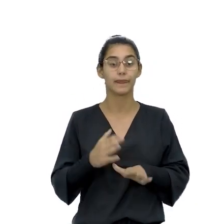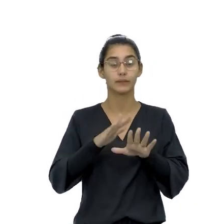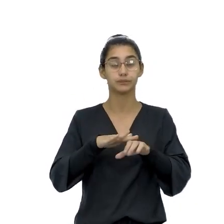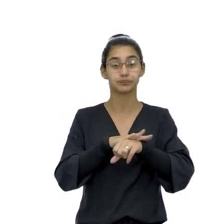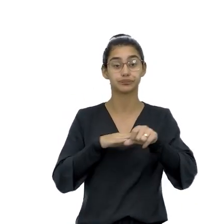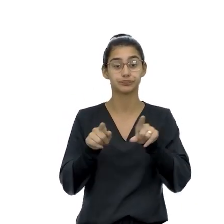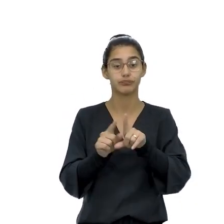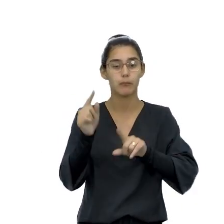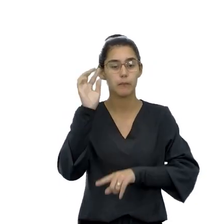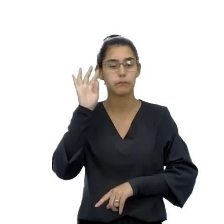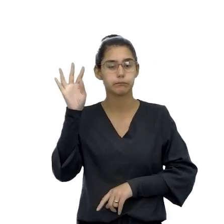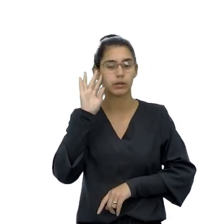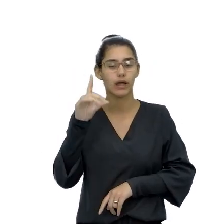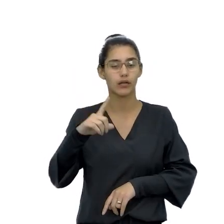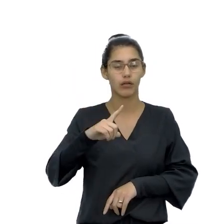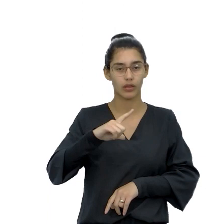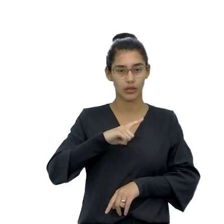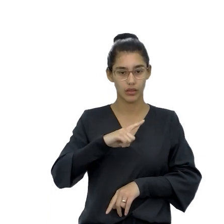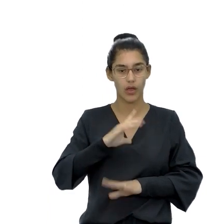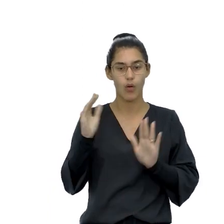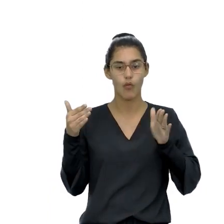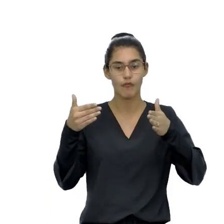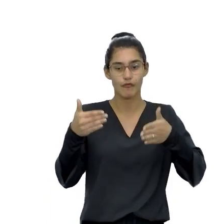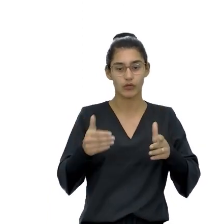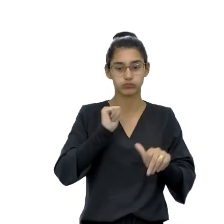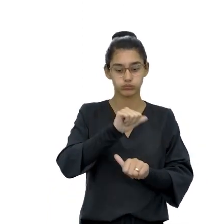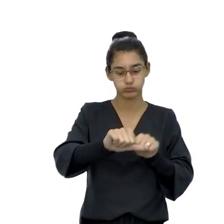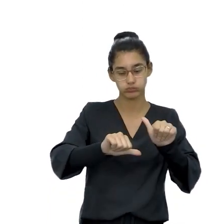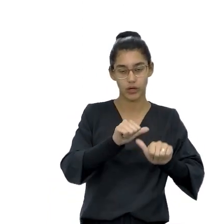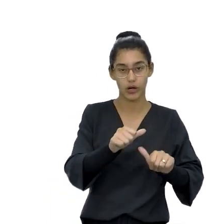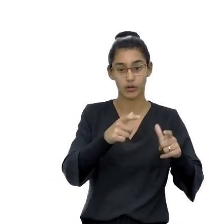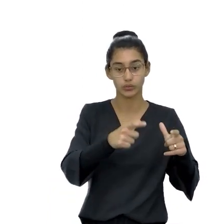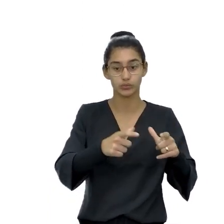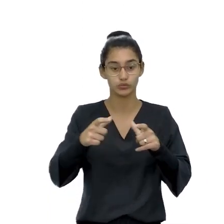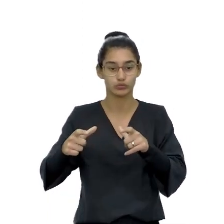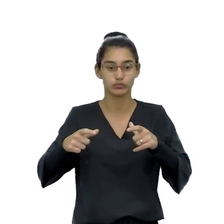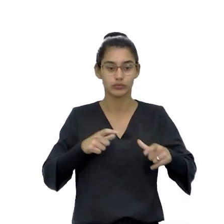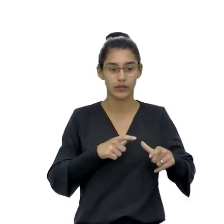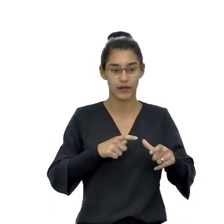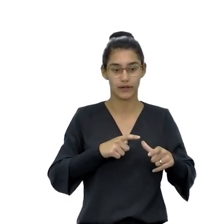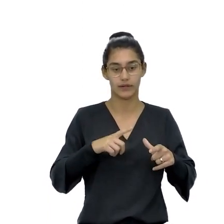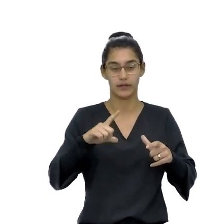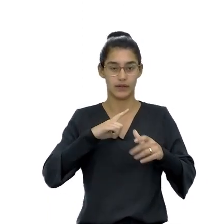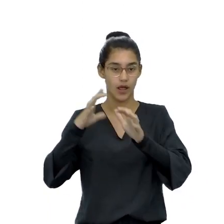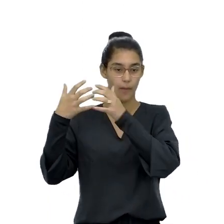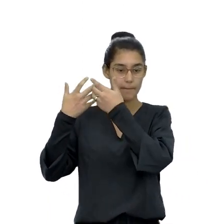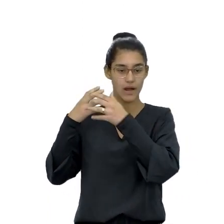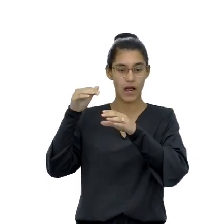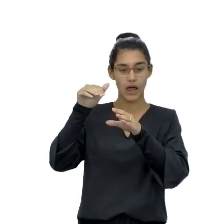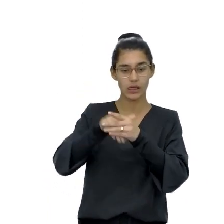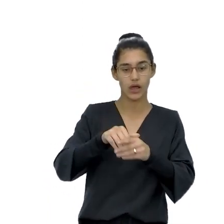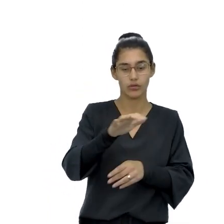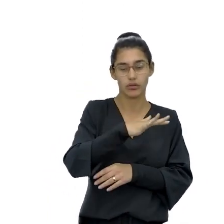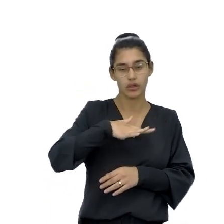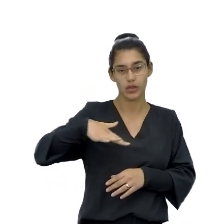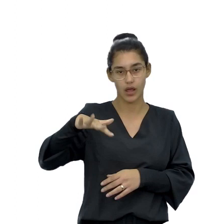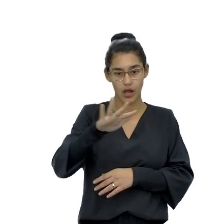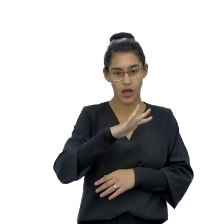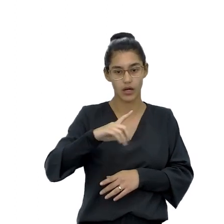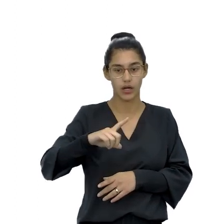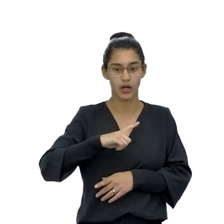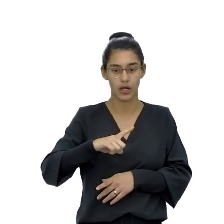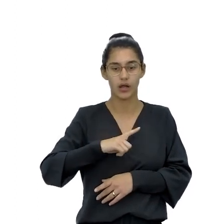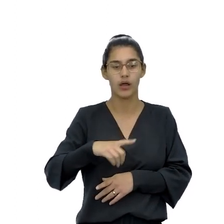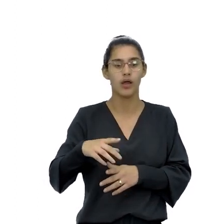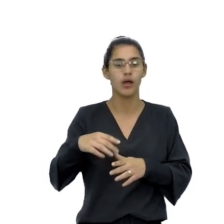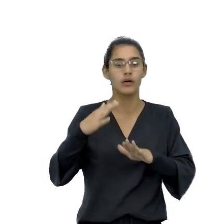um pouco do pensamento aritmético, com foco na mudança do lugar da incógnita, dentro do campo multiplicativo, a partir